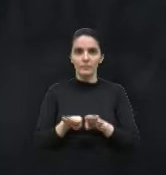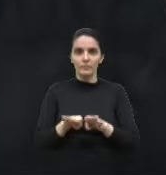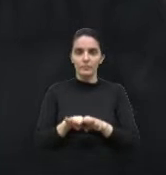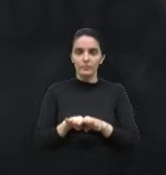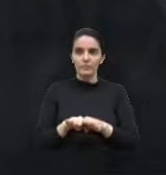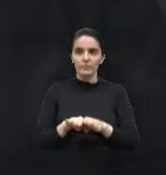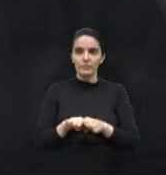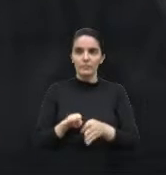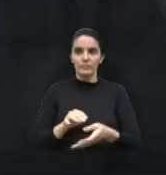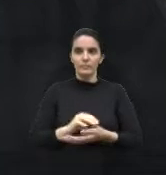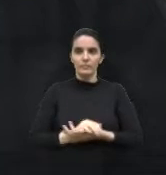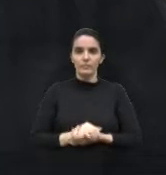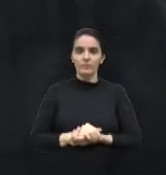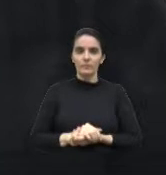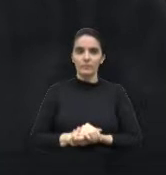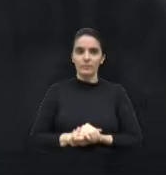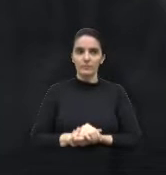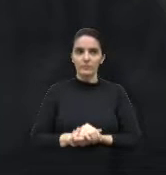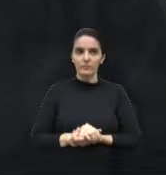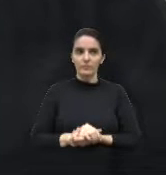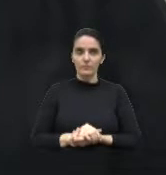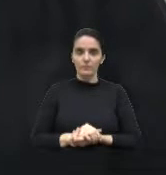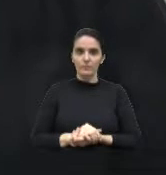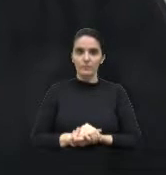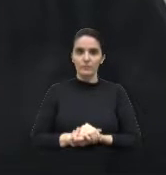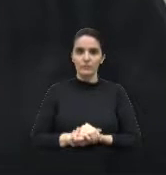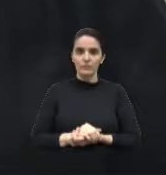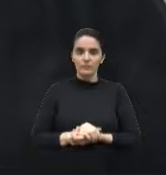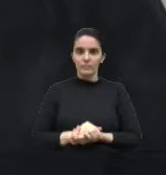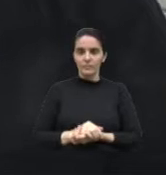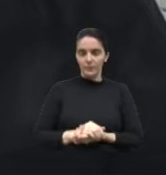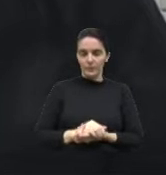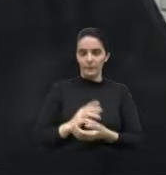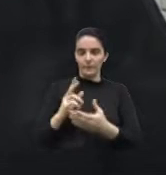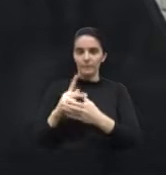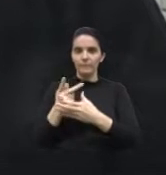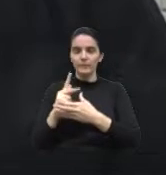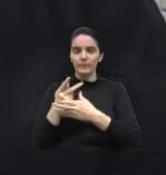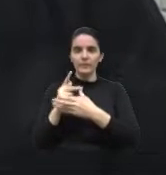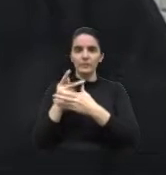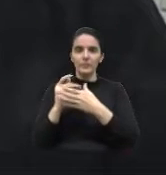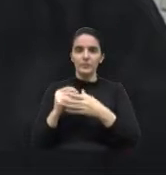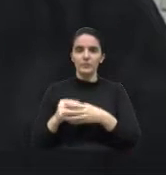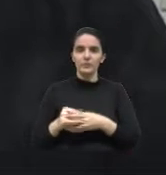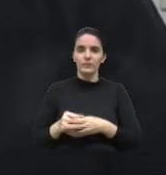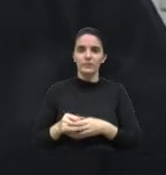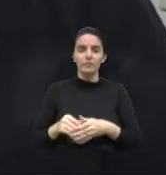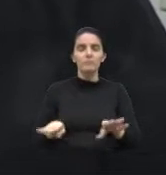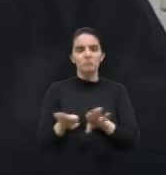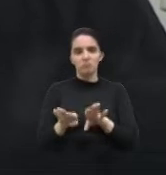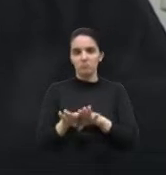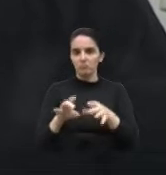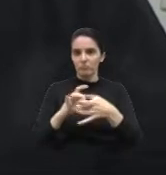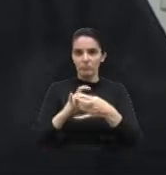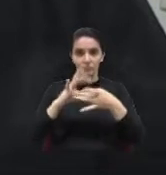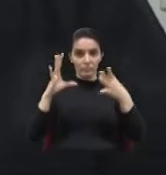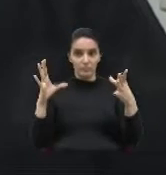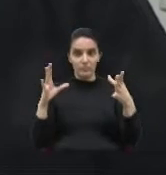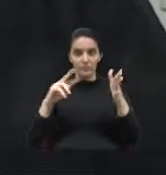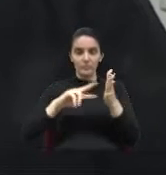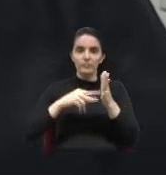como o Dr. Rafael, e também faço parte dessa independência, porque a independência é a democracia.